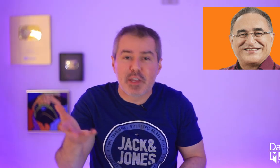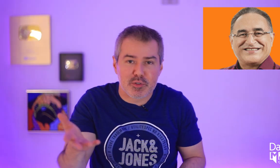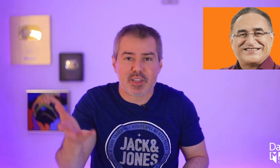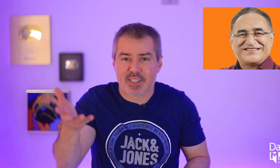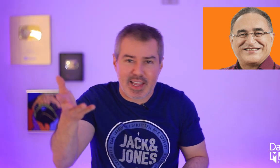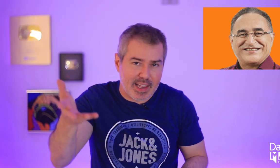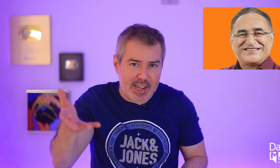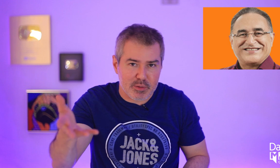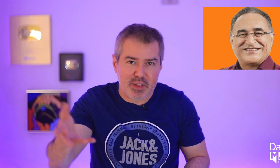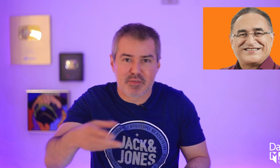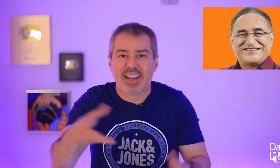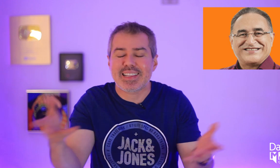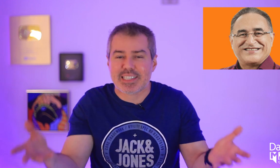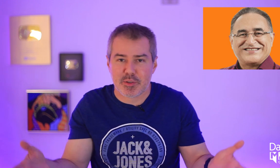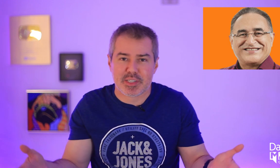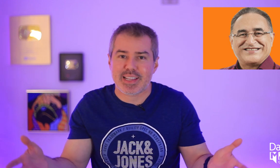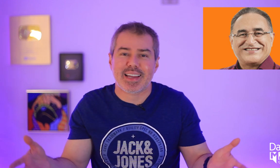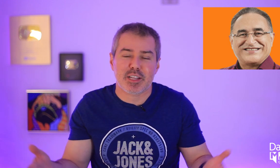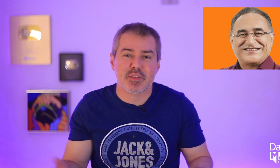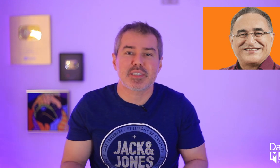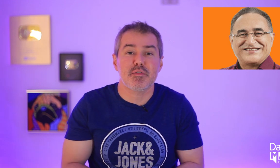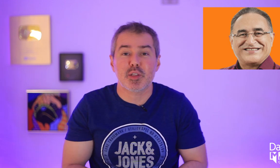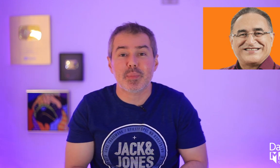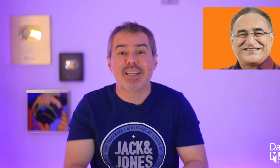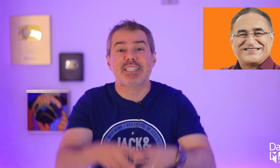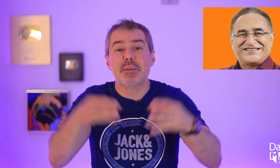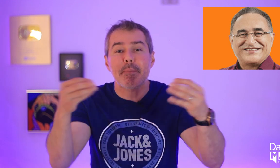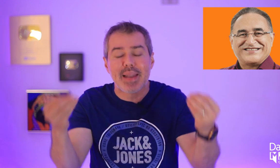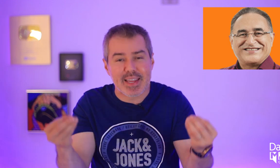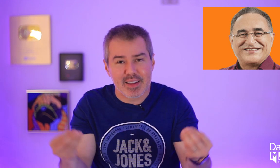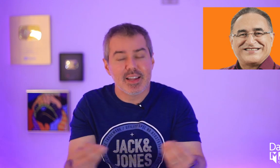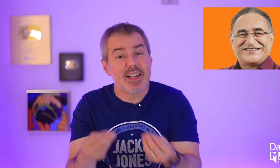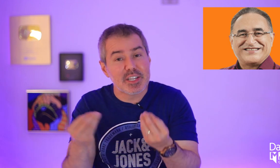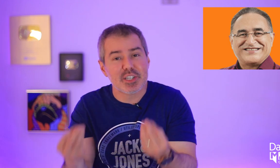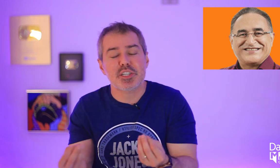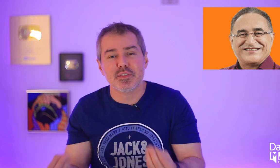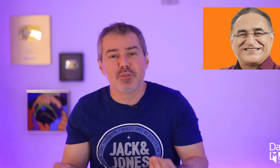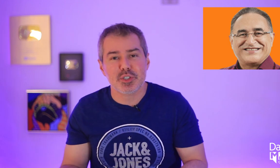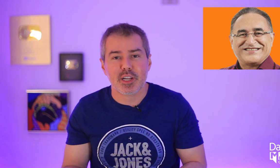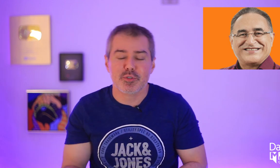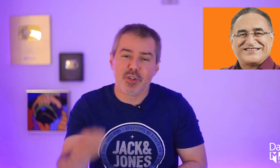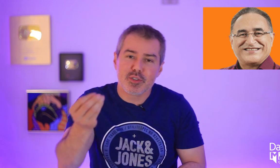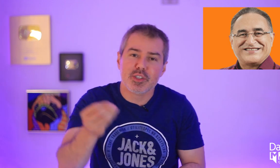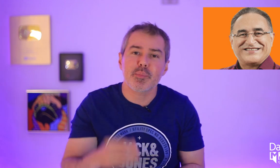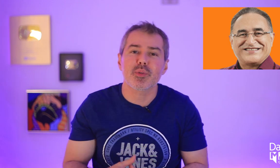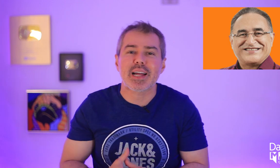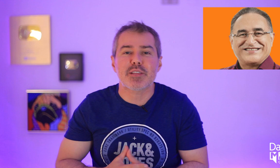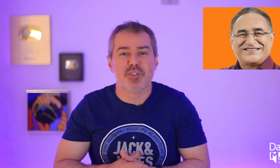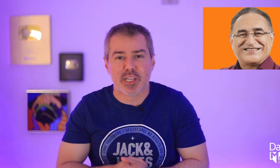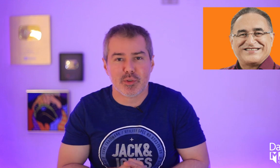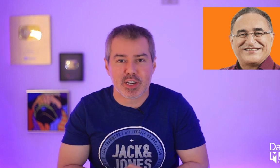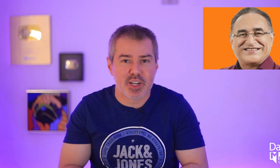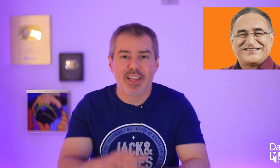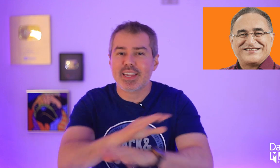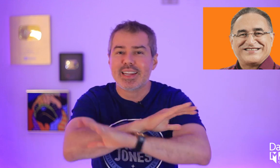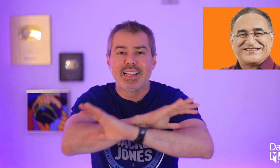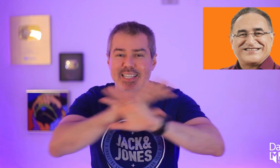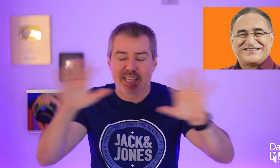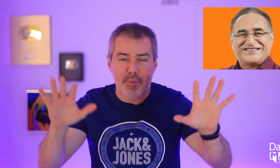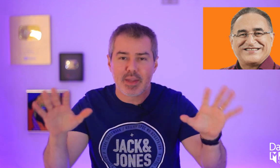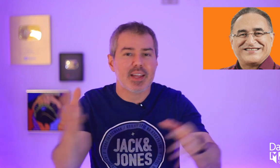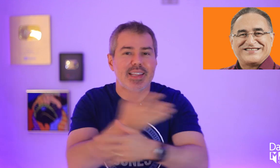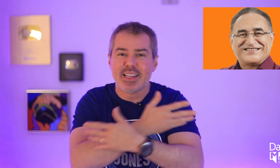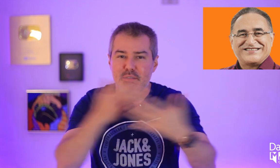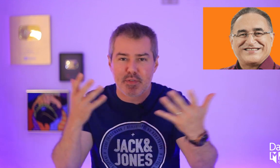os efeitos desse decreto, né, a validação desse decreto vai ser feito pela Assembleia Legislativa do Estado. Os nossos deputados estaduais que